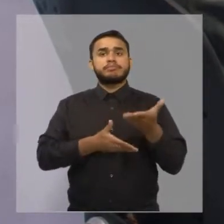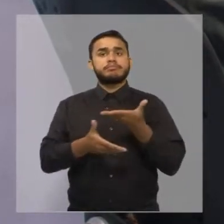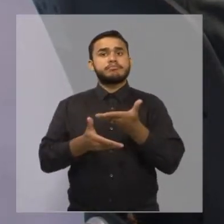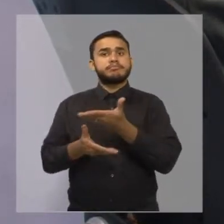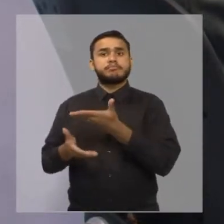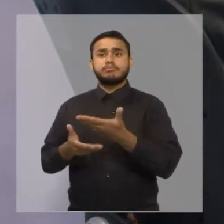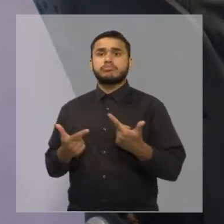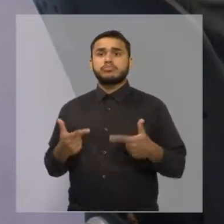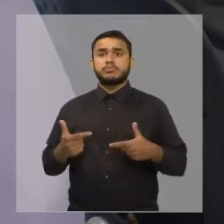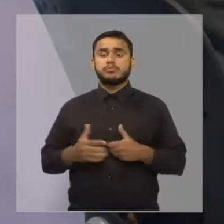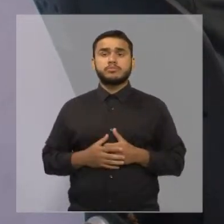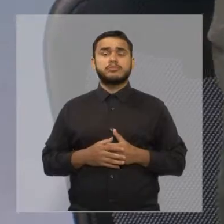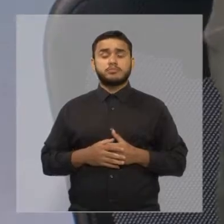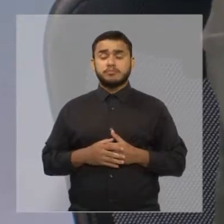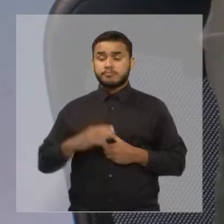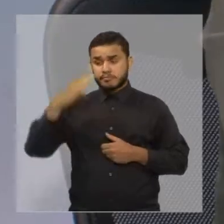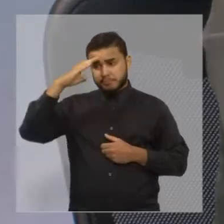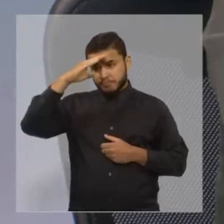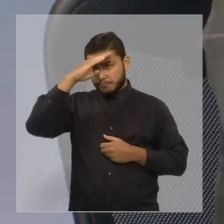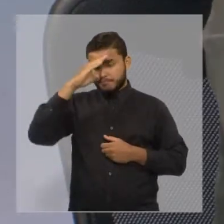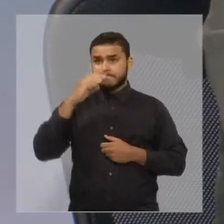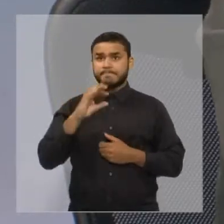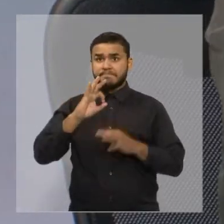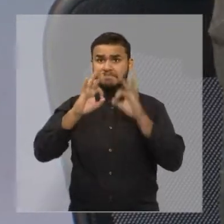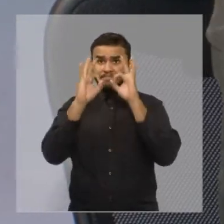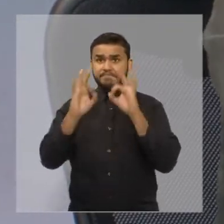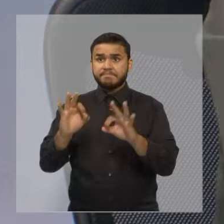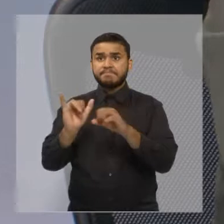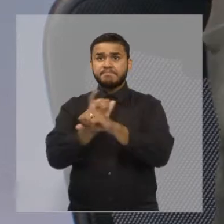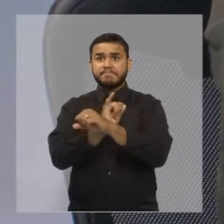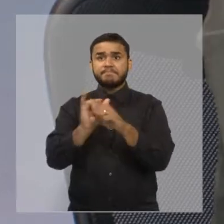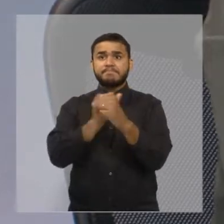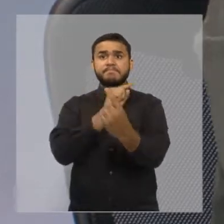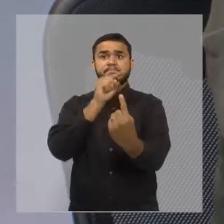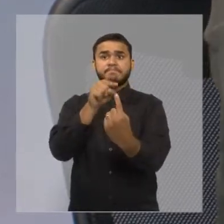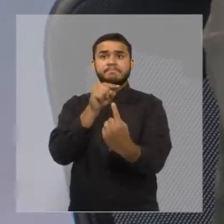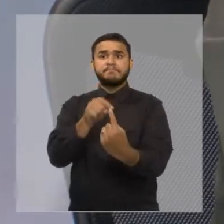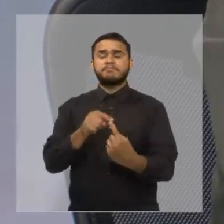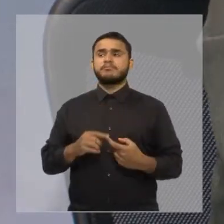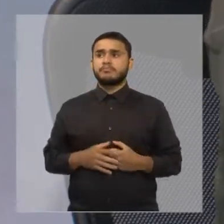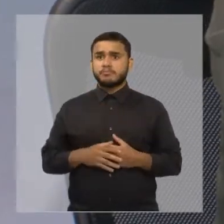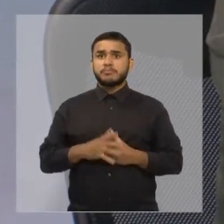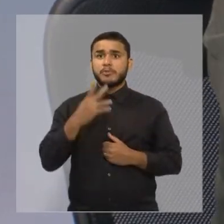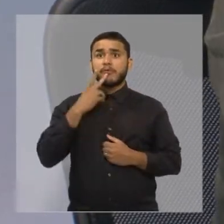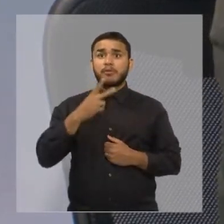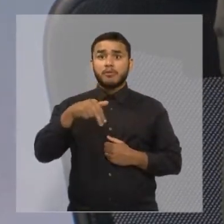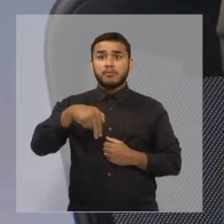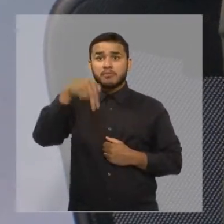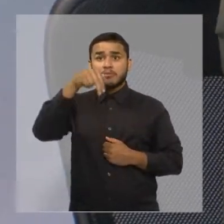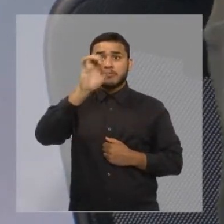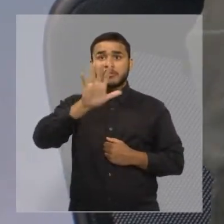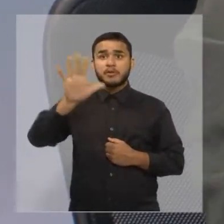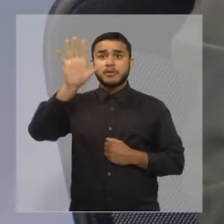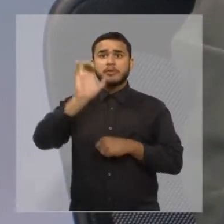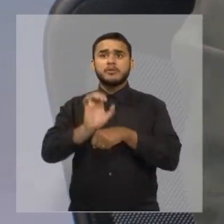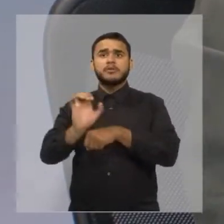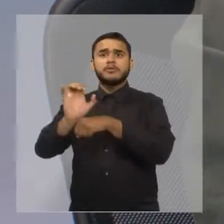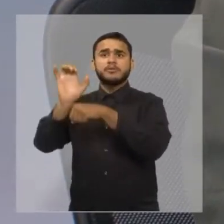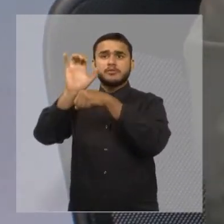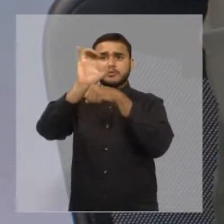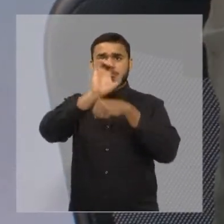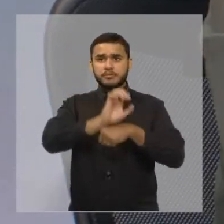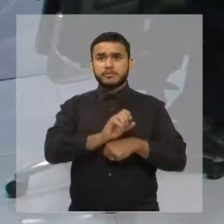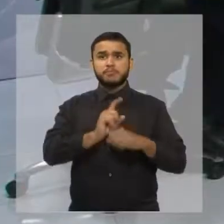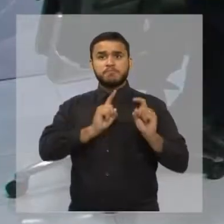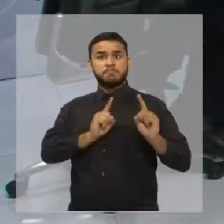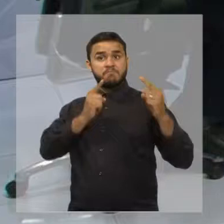presidente tem feito, né, de concreto, absolutamente nada. E que, de fato, chamou o Nordeste para ser o